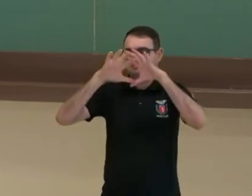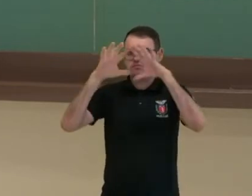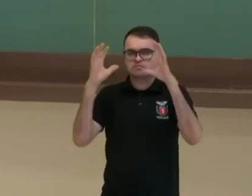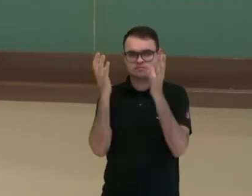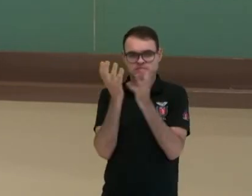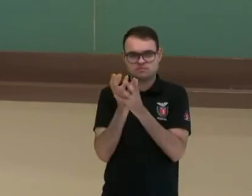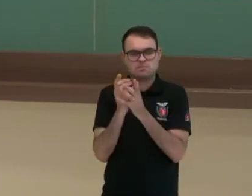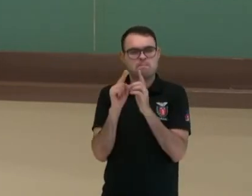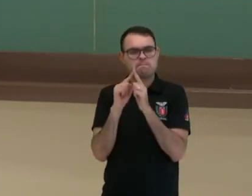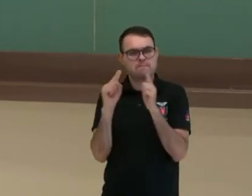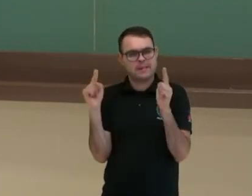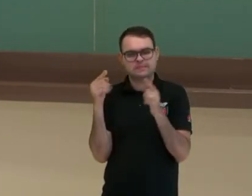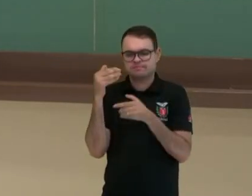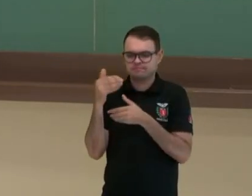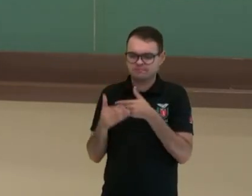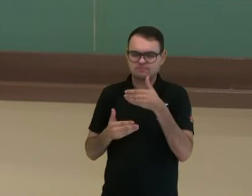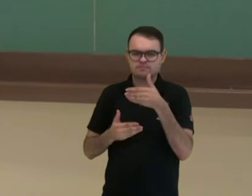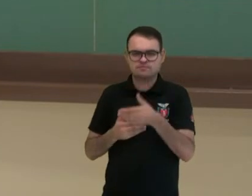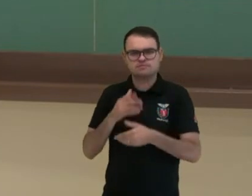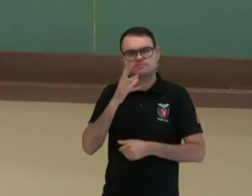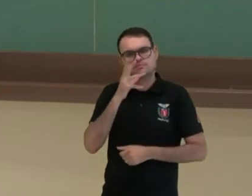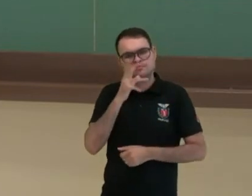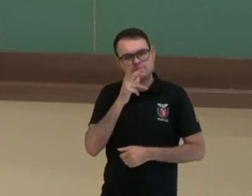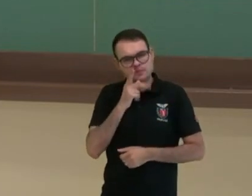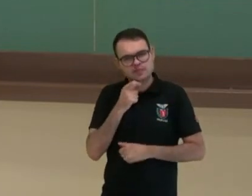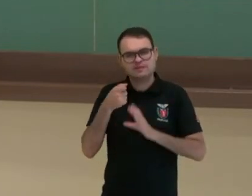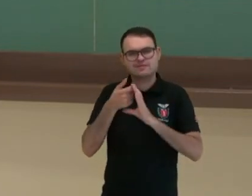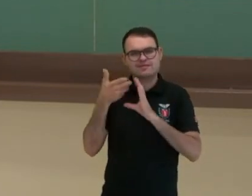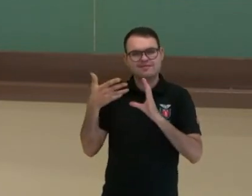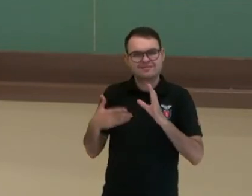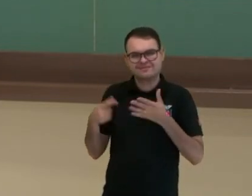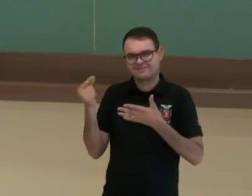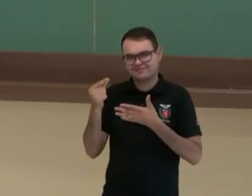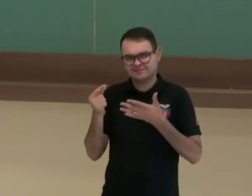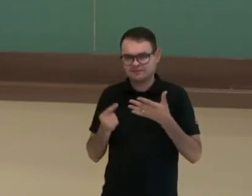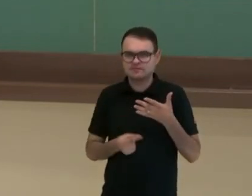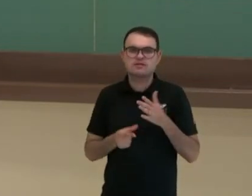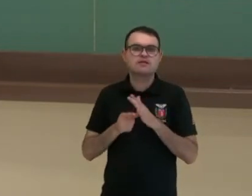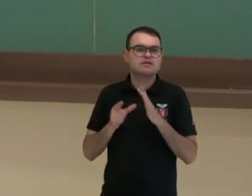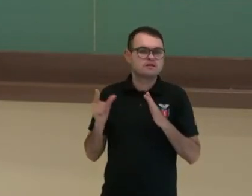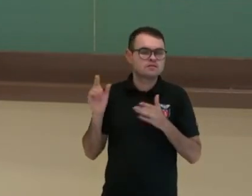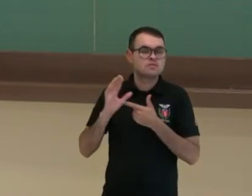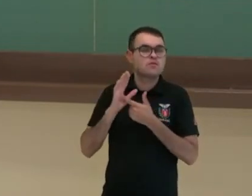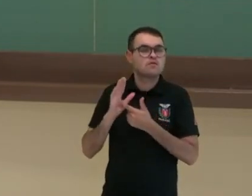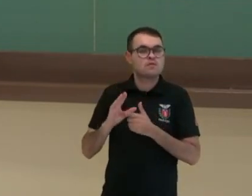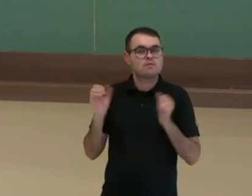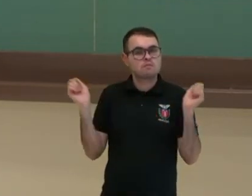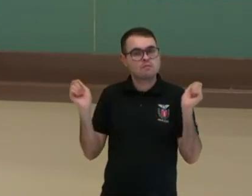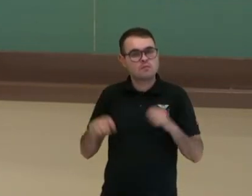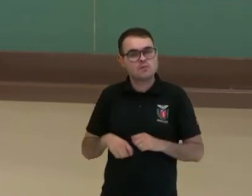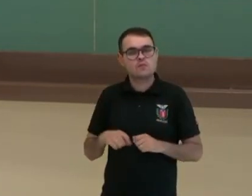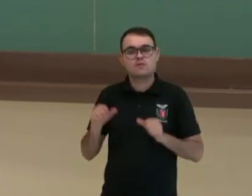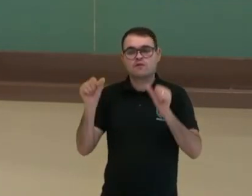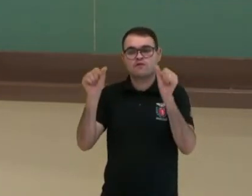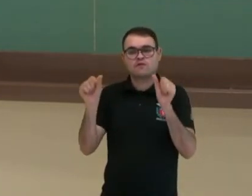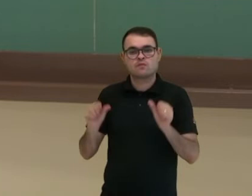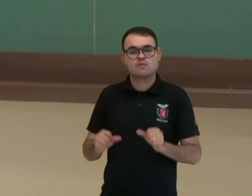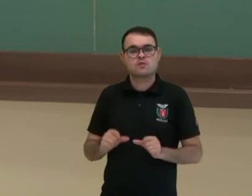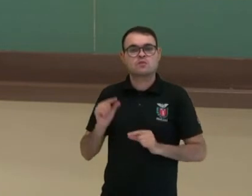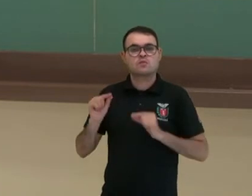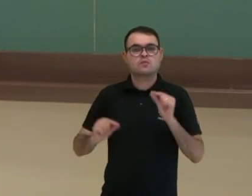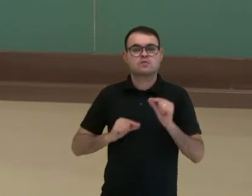mas lentamente, com aquelas características que o planeta apresentava, possibilitou a formação